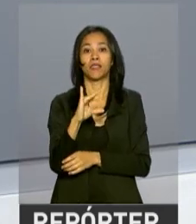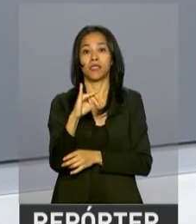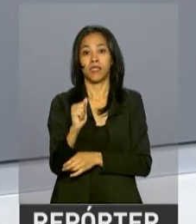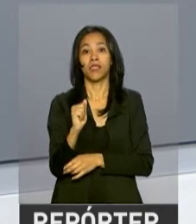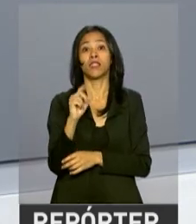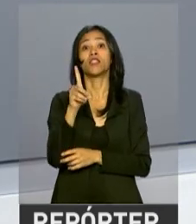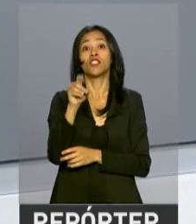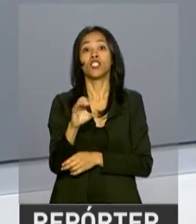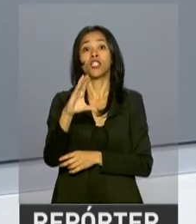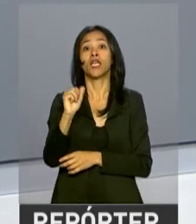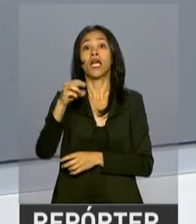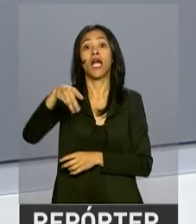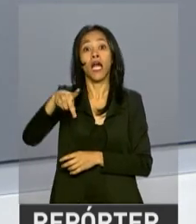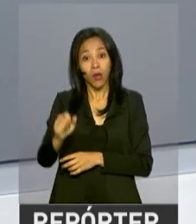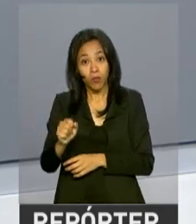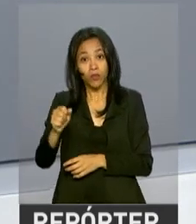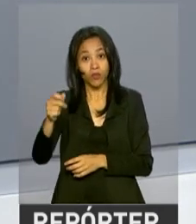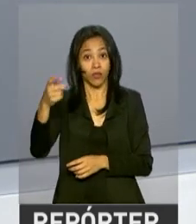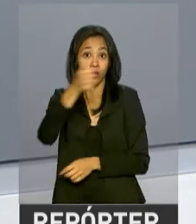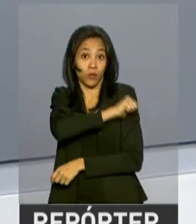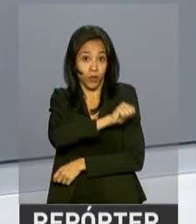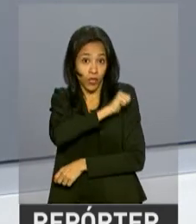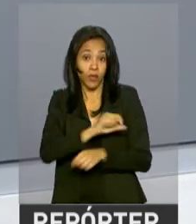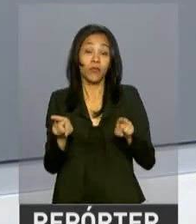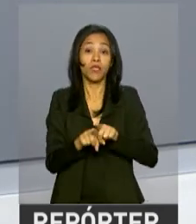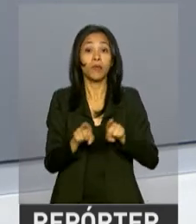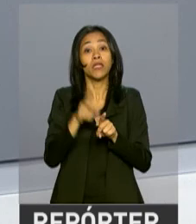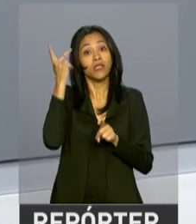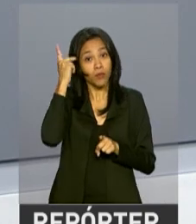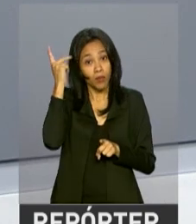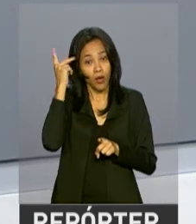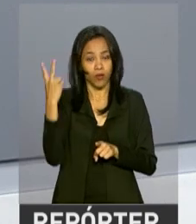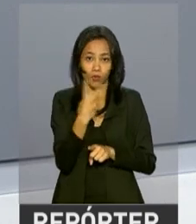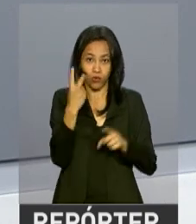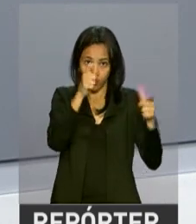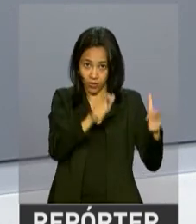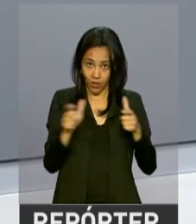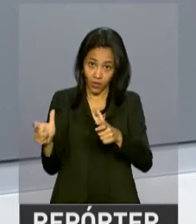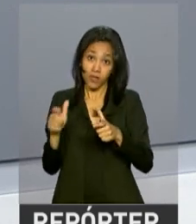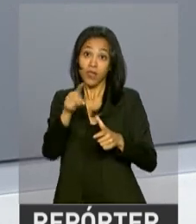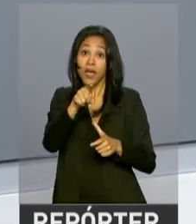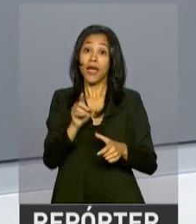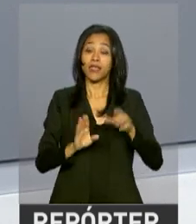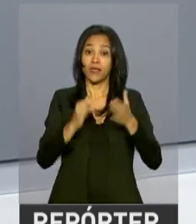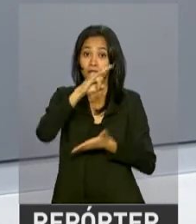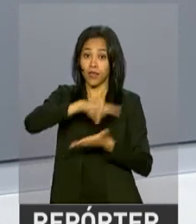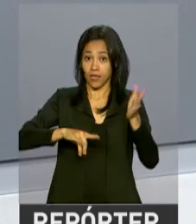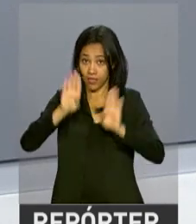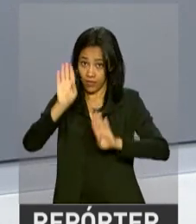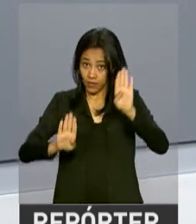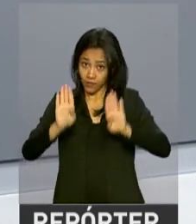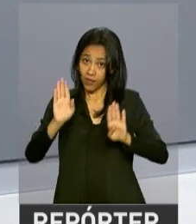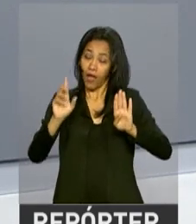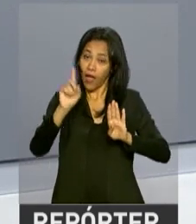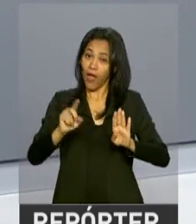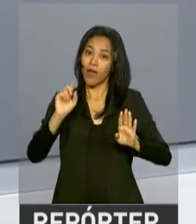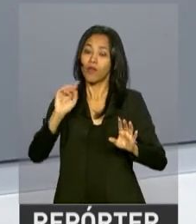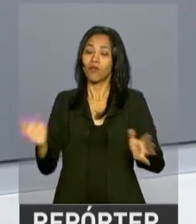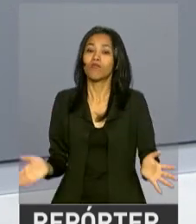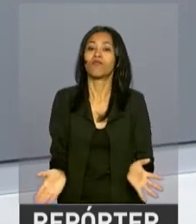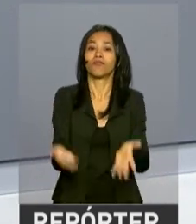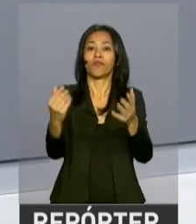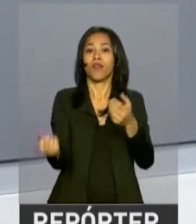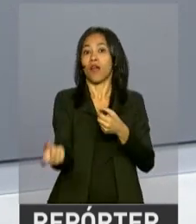e santos em são paulo a licitação dá continuidade ao calendário de rodadas que ajudam na retomada do setor e atrair